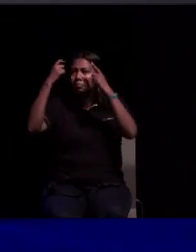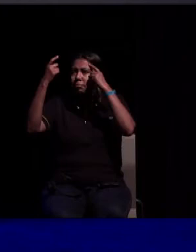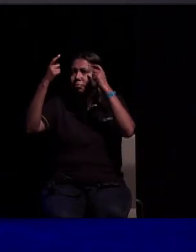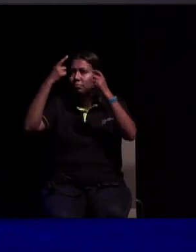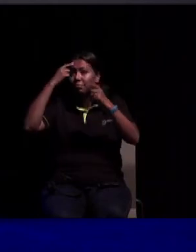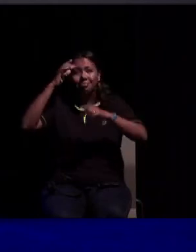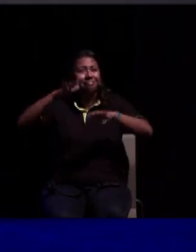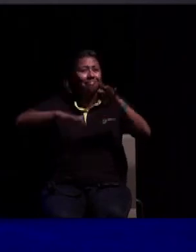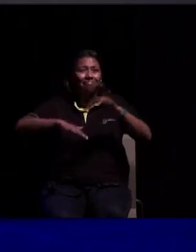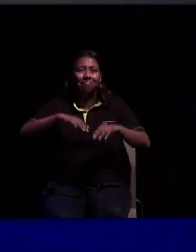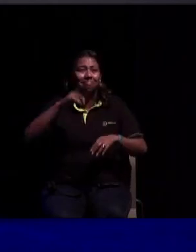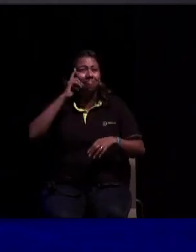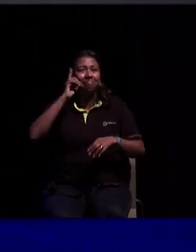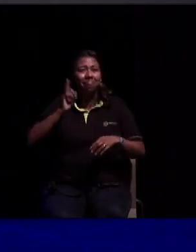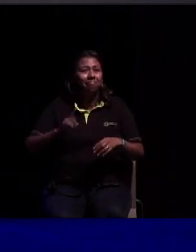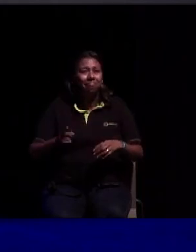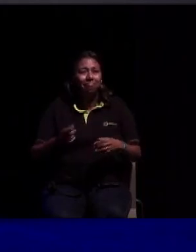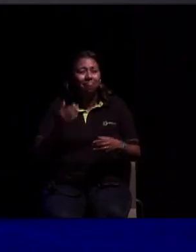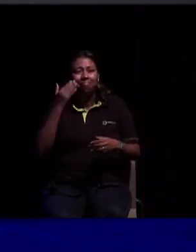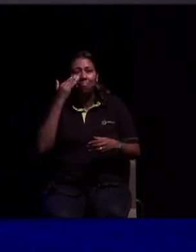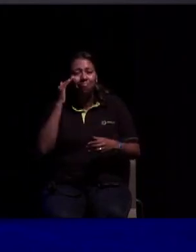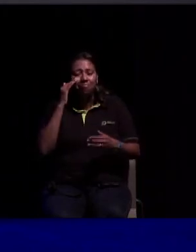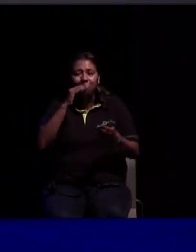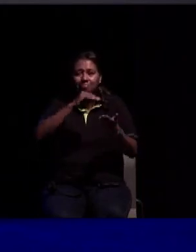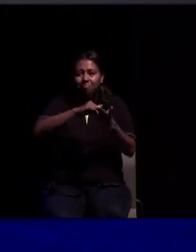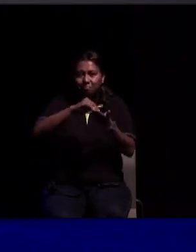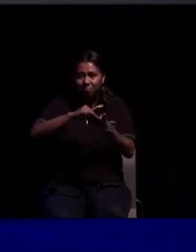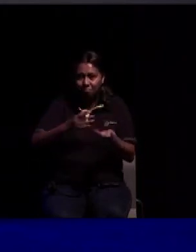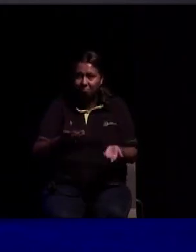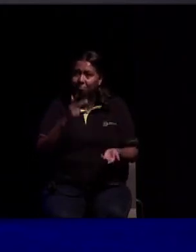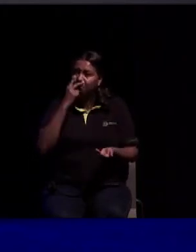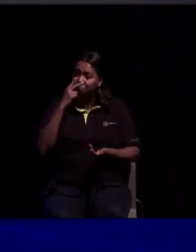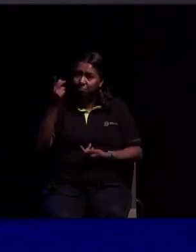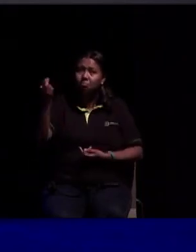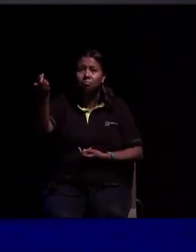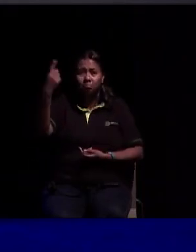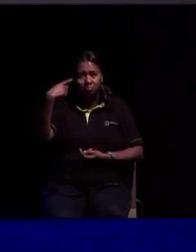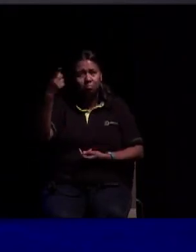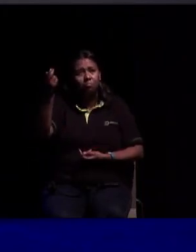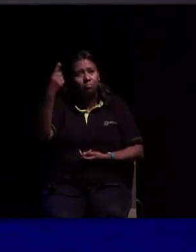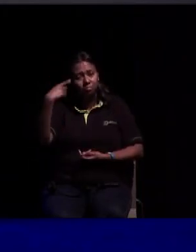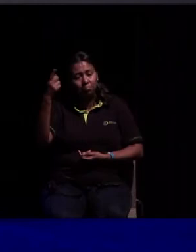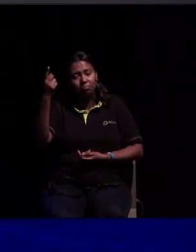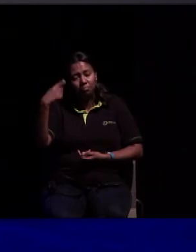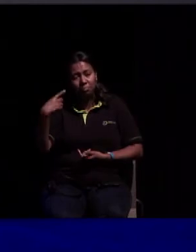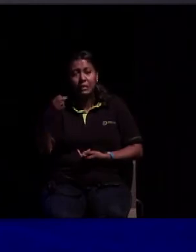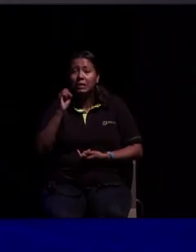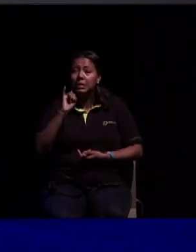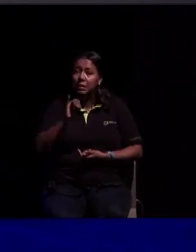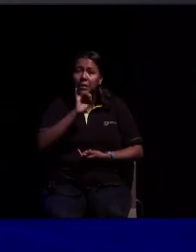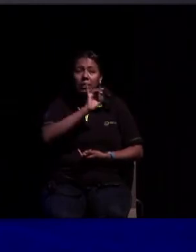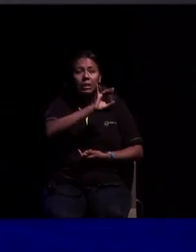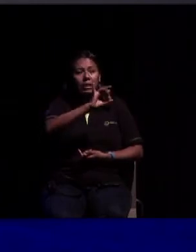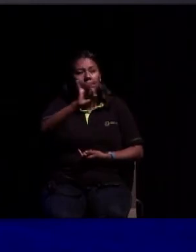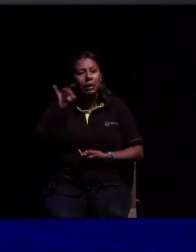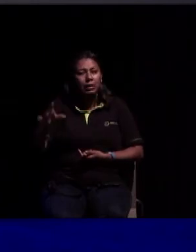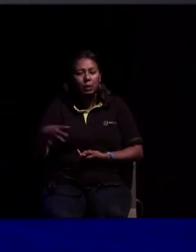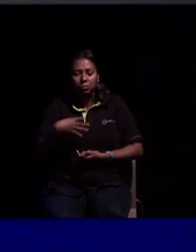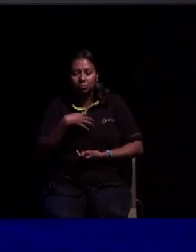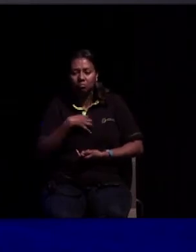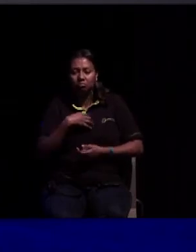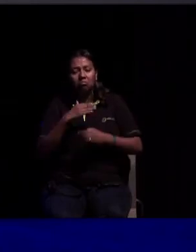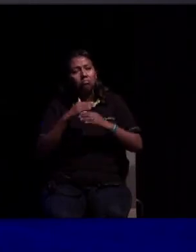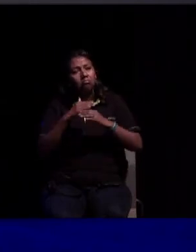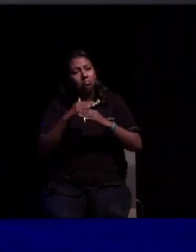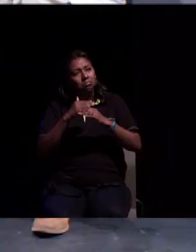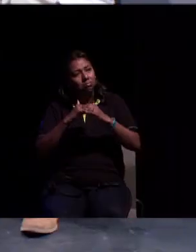entende, não compreende, e que manda no nosso comportamento, né? Se cada um tivesse a humildade de reconhecer